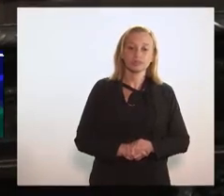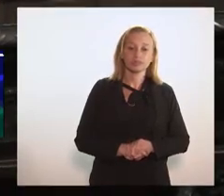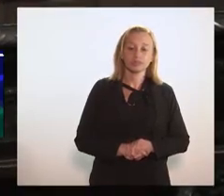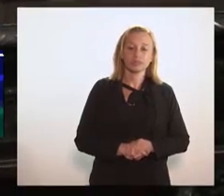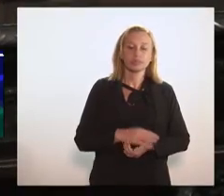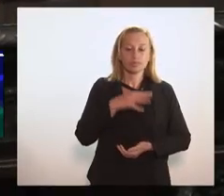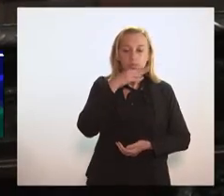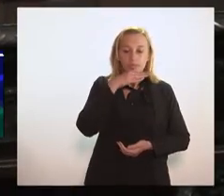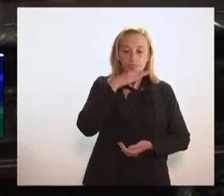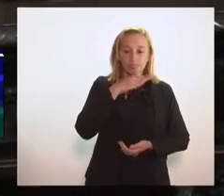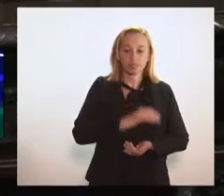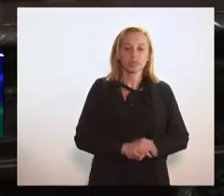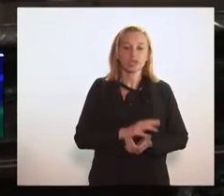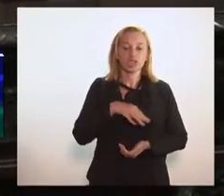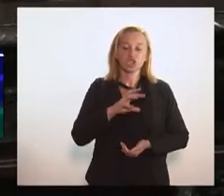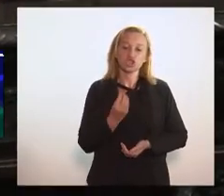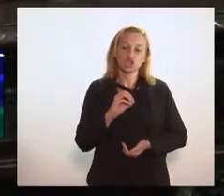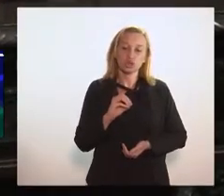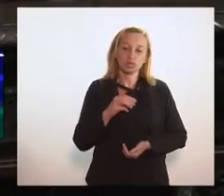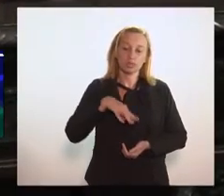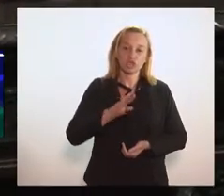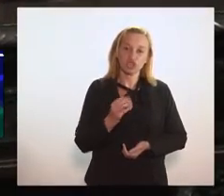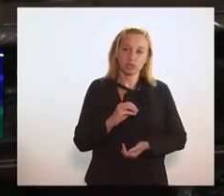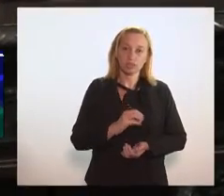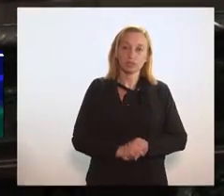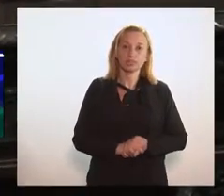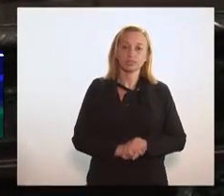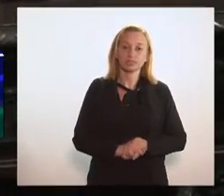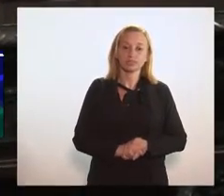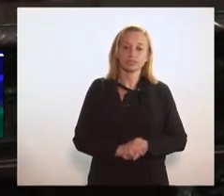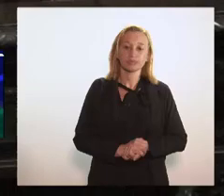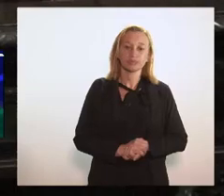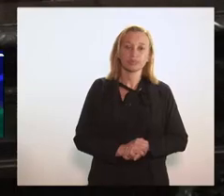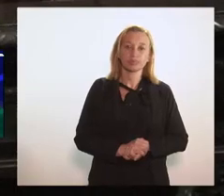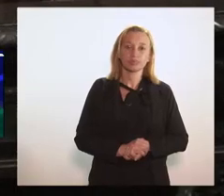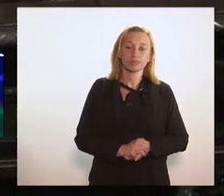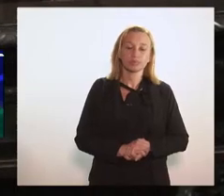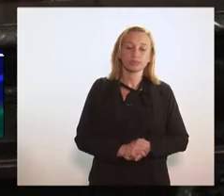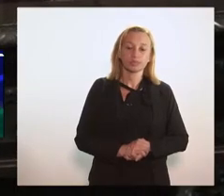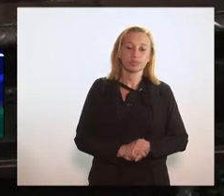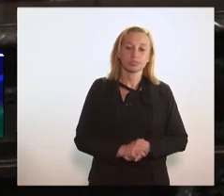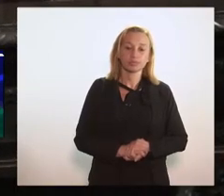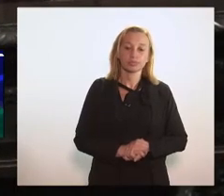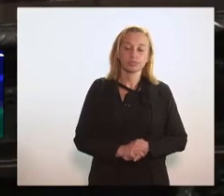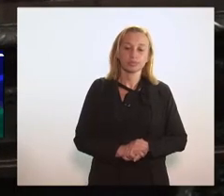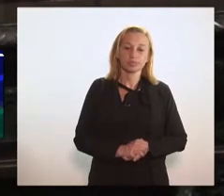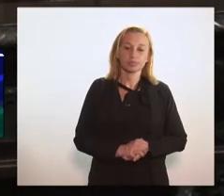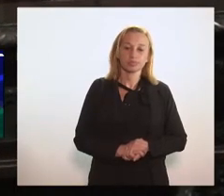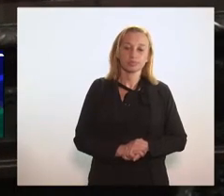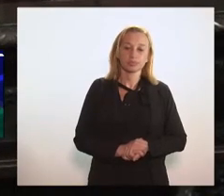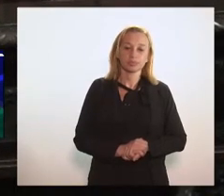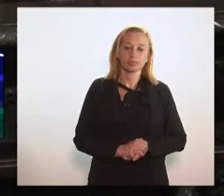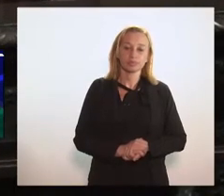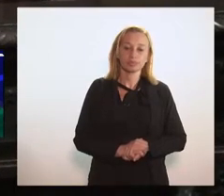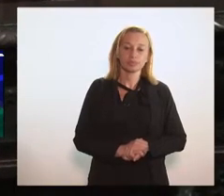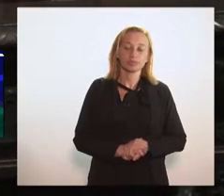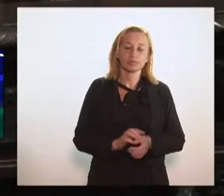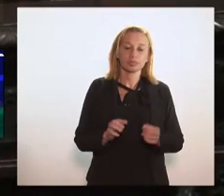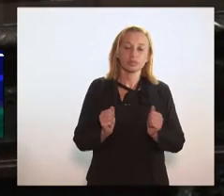Chiquinho da Mangueira e Chico Machado, que e